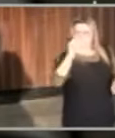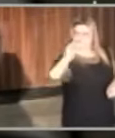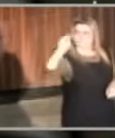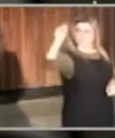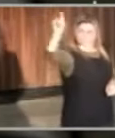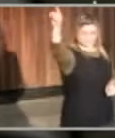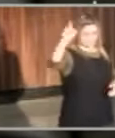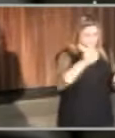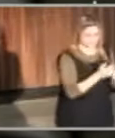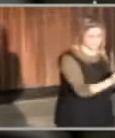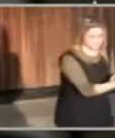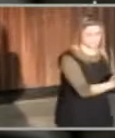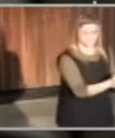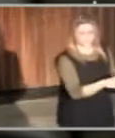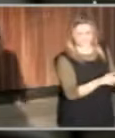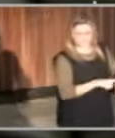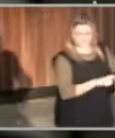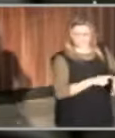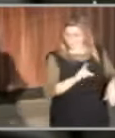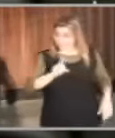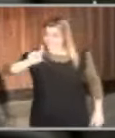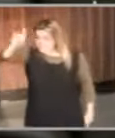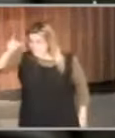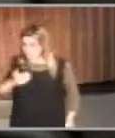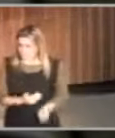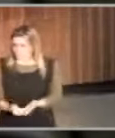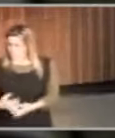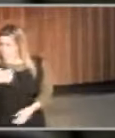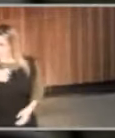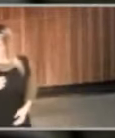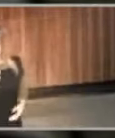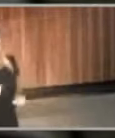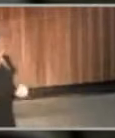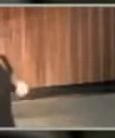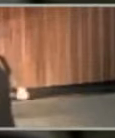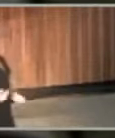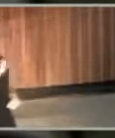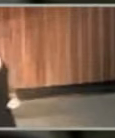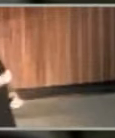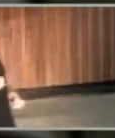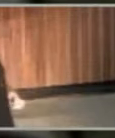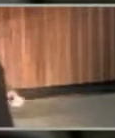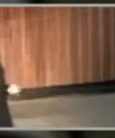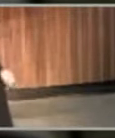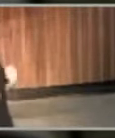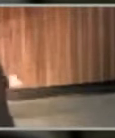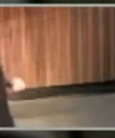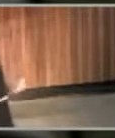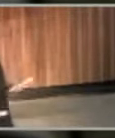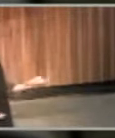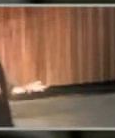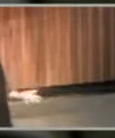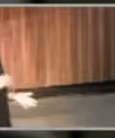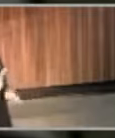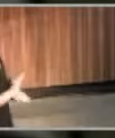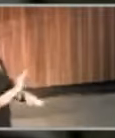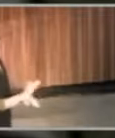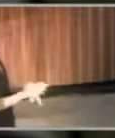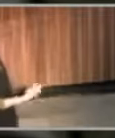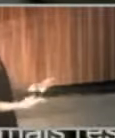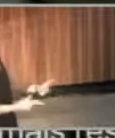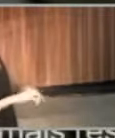deuses e assim fizeram o Senhor ficar muito irado. E abandonaram a Deus, o Senhor, e adoraram Baal e